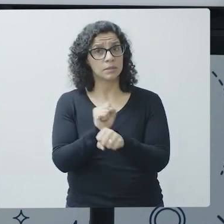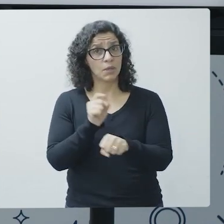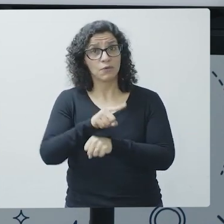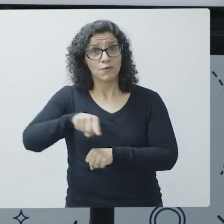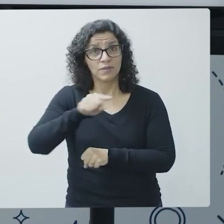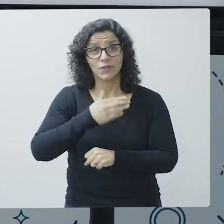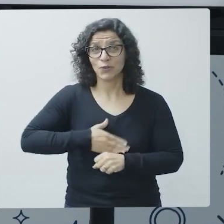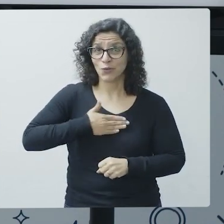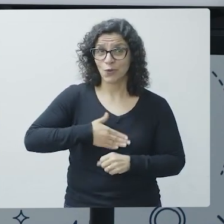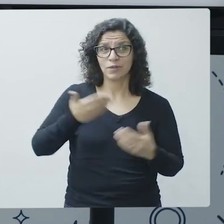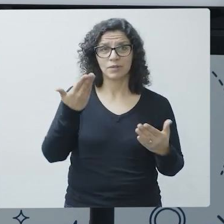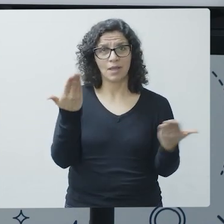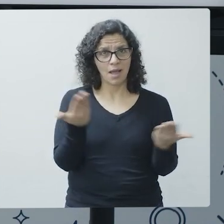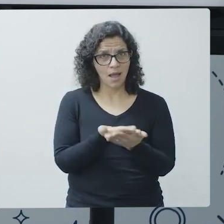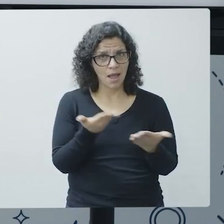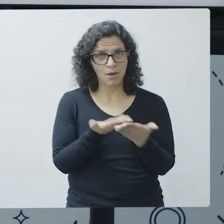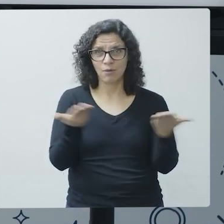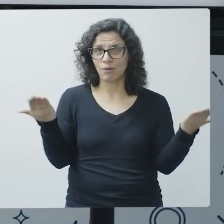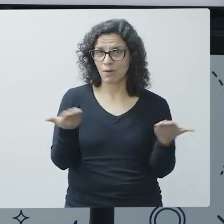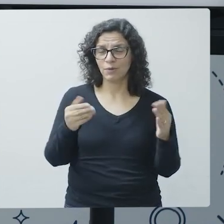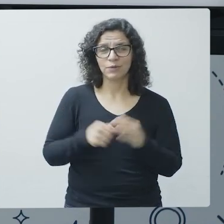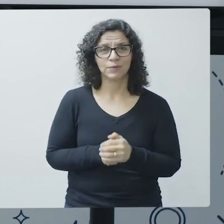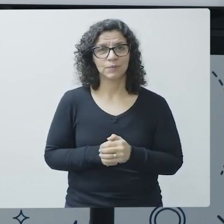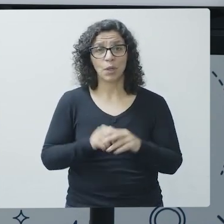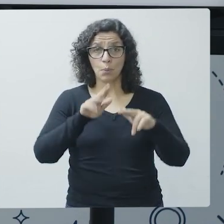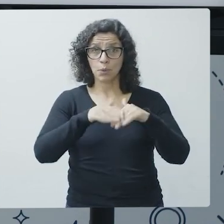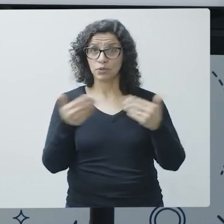vocês tenham gostado da nossa aula de hoje.